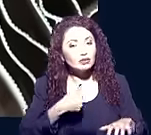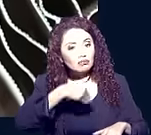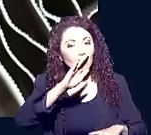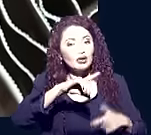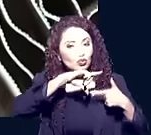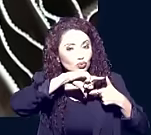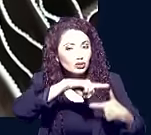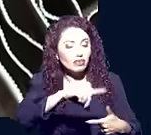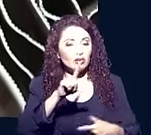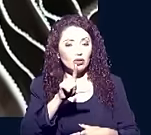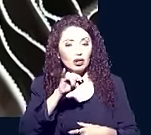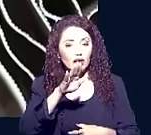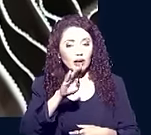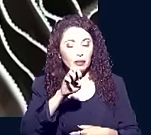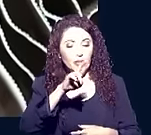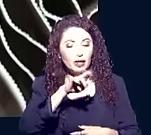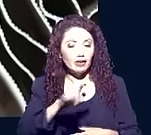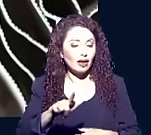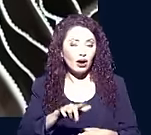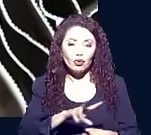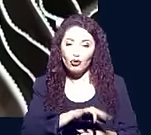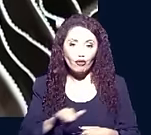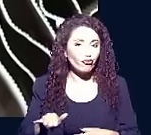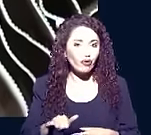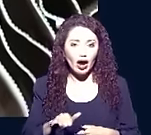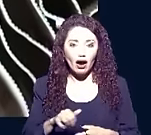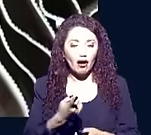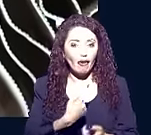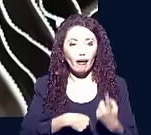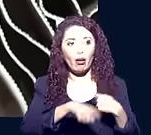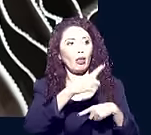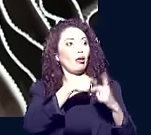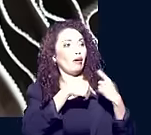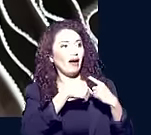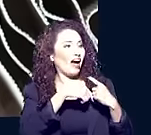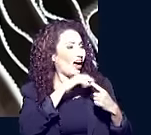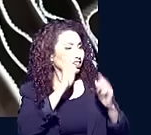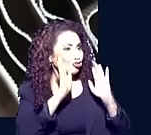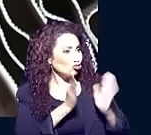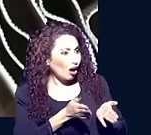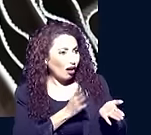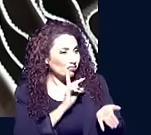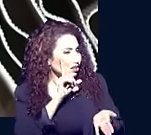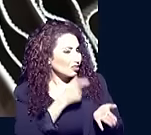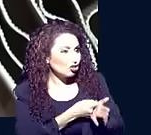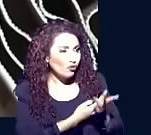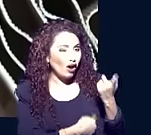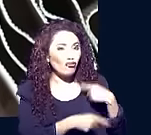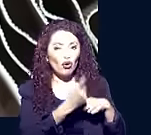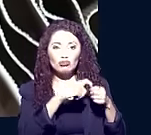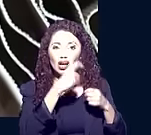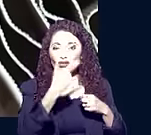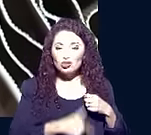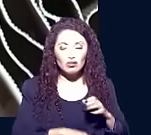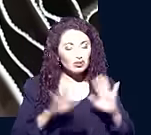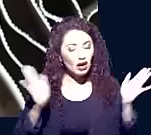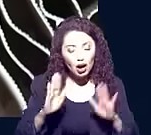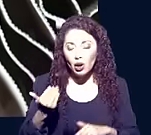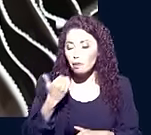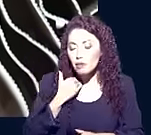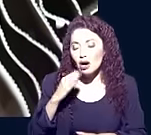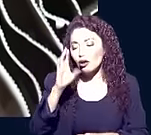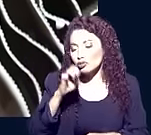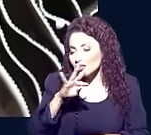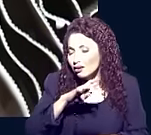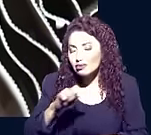Liberal ele não retroagirá por nenhuma hipótese em revisitar assuntos que já estão consolidados Banco Central independente